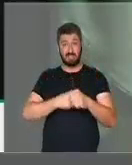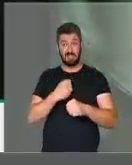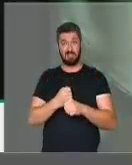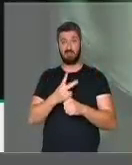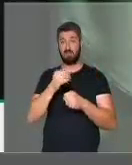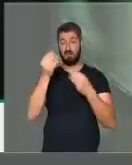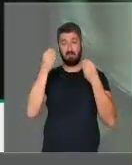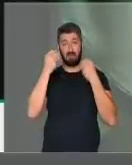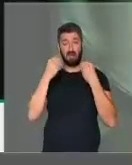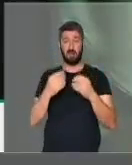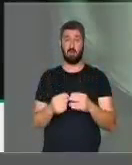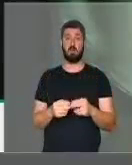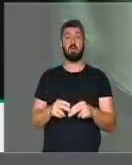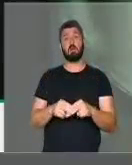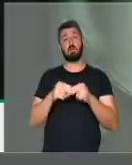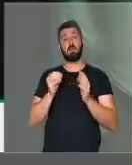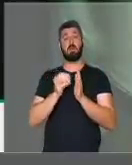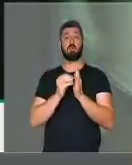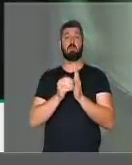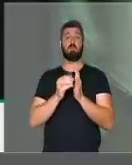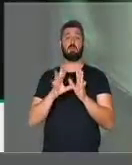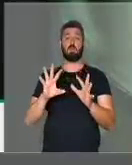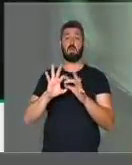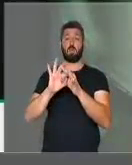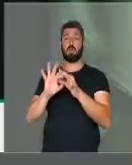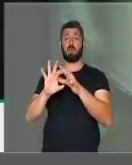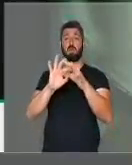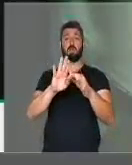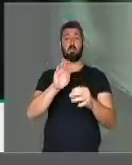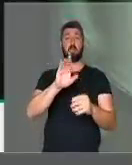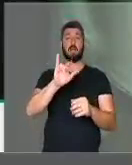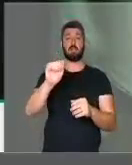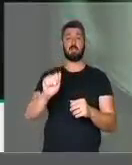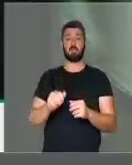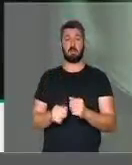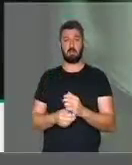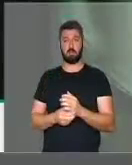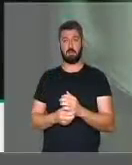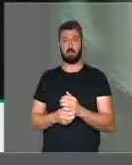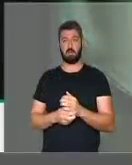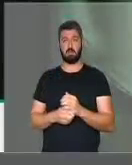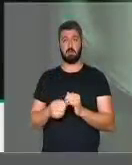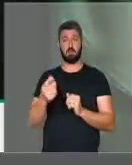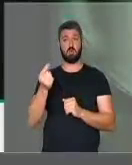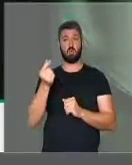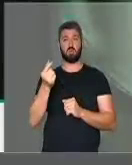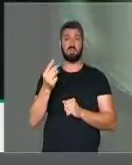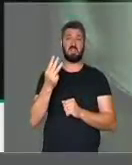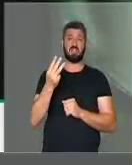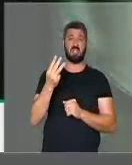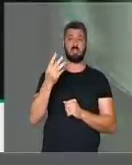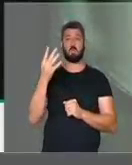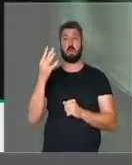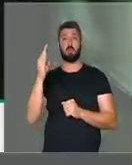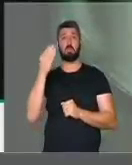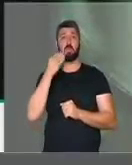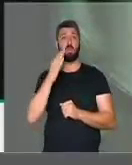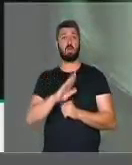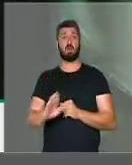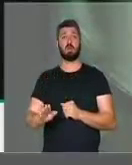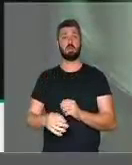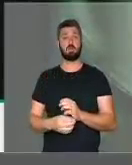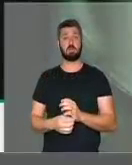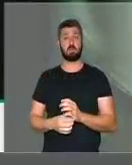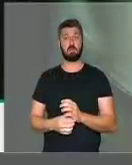ser precária por falta de uma interligação de bacias que vai custar 3 ou 4 bilhões.